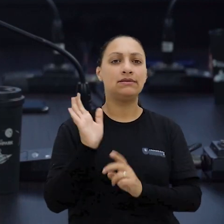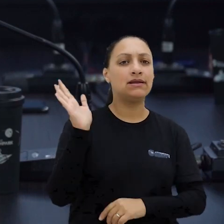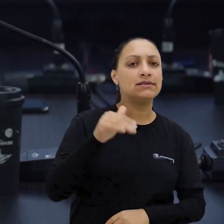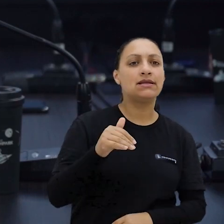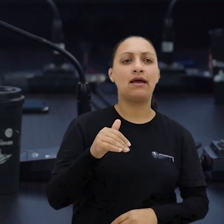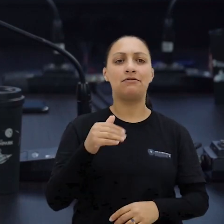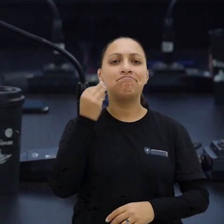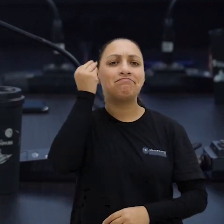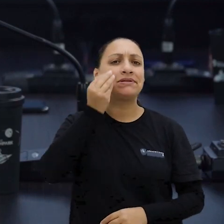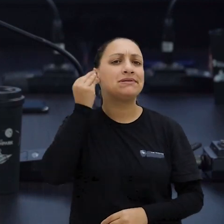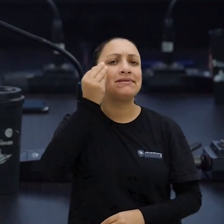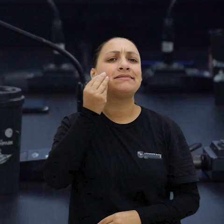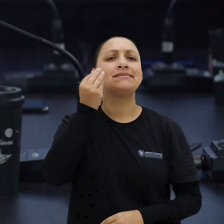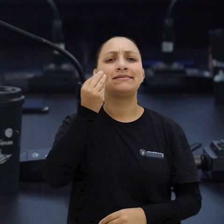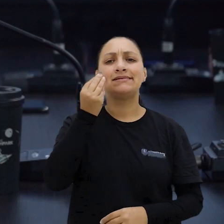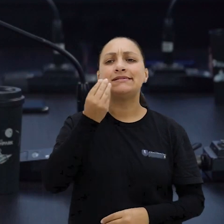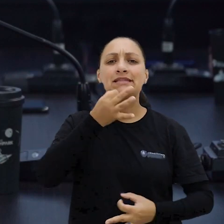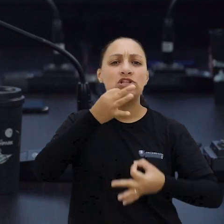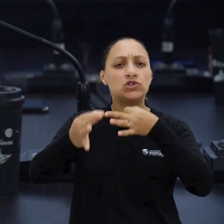tragam as suas